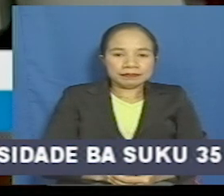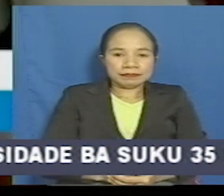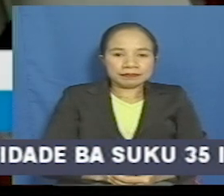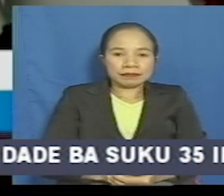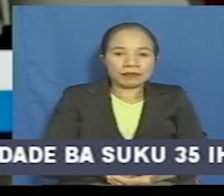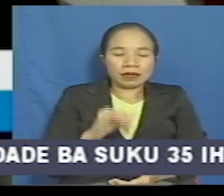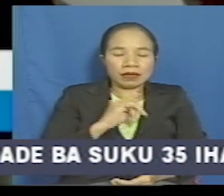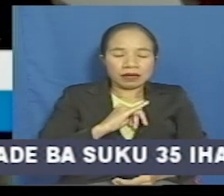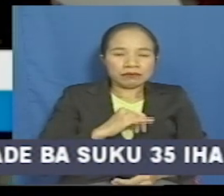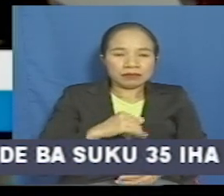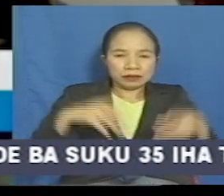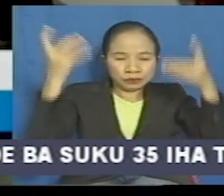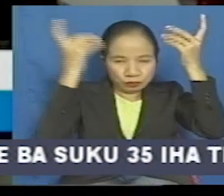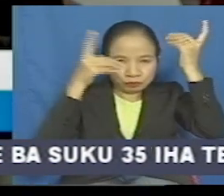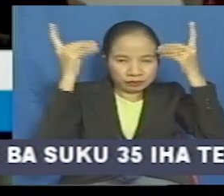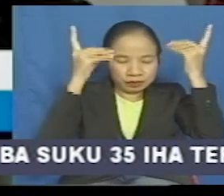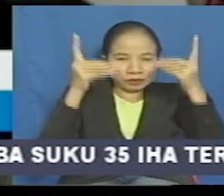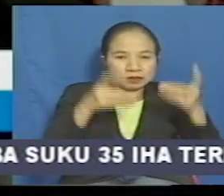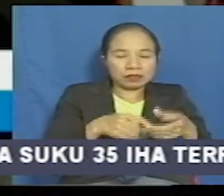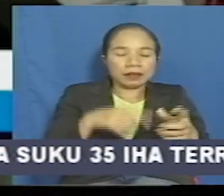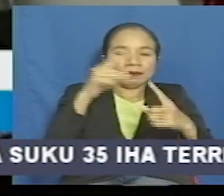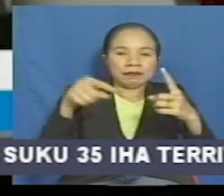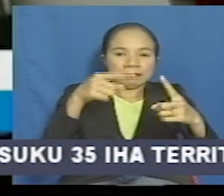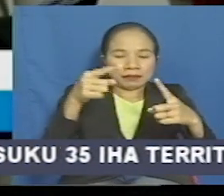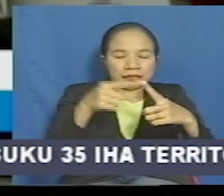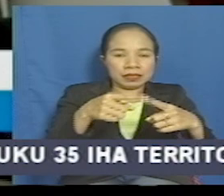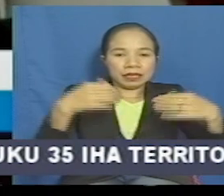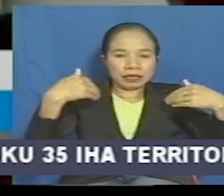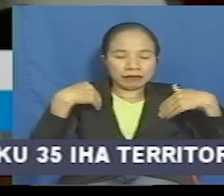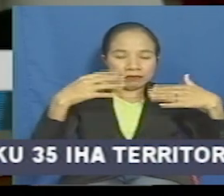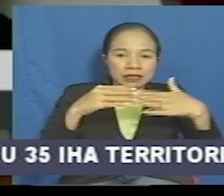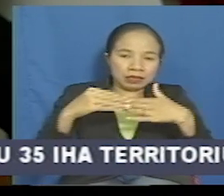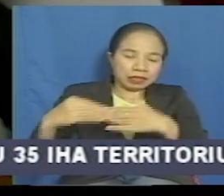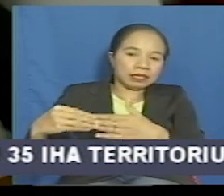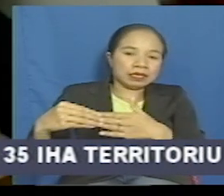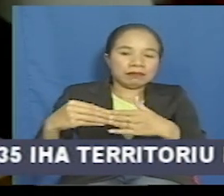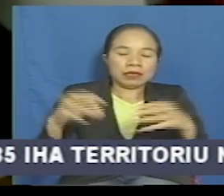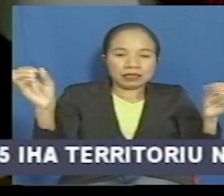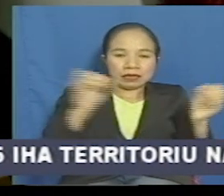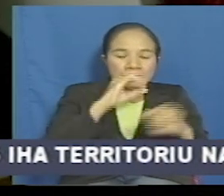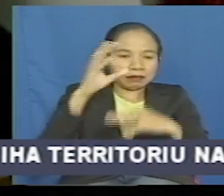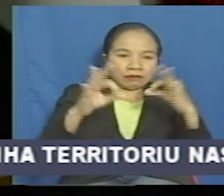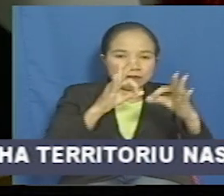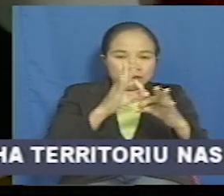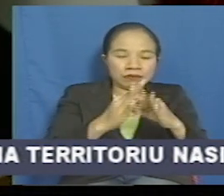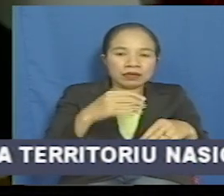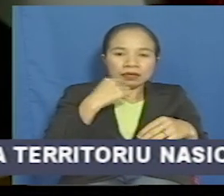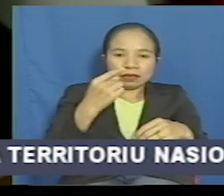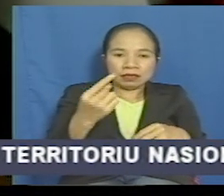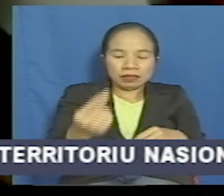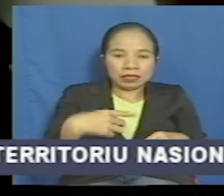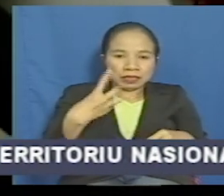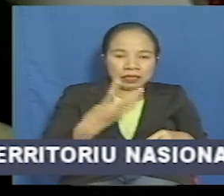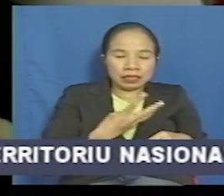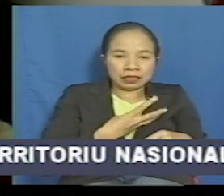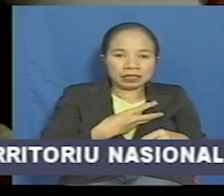E a de preocupação não quer ver. Mas aqui se é o líder que la fier. Não significa e já